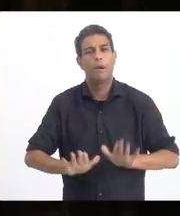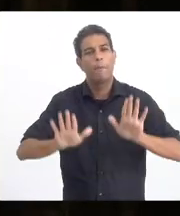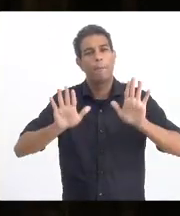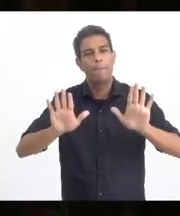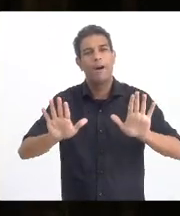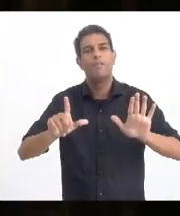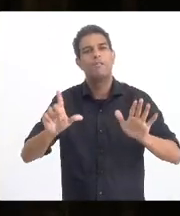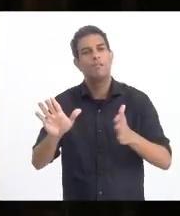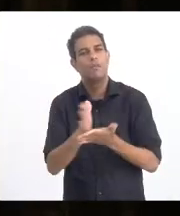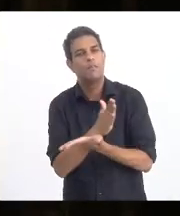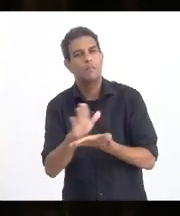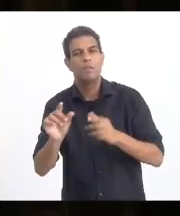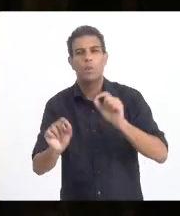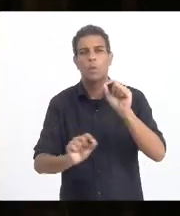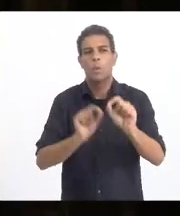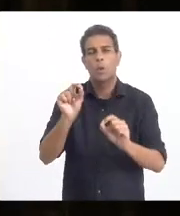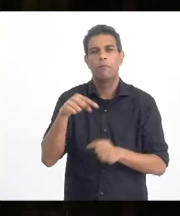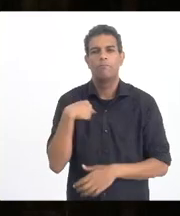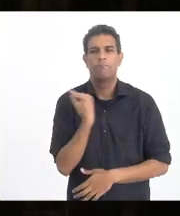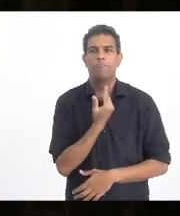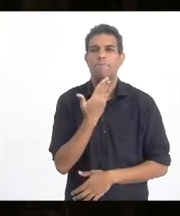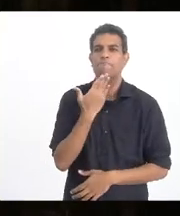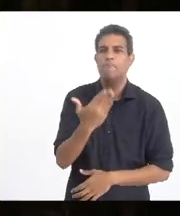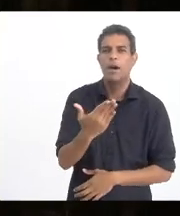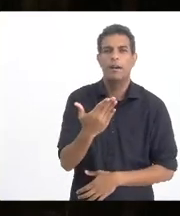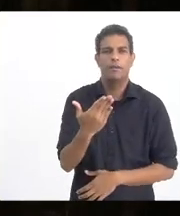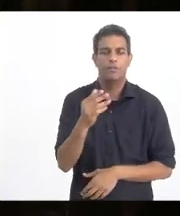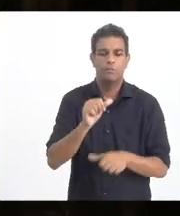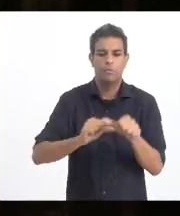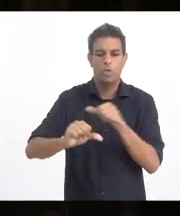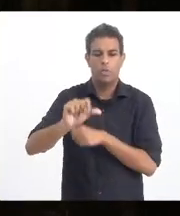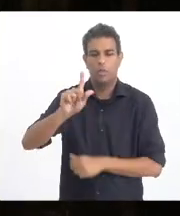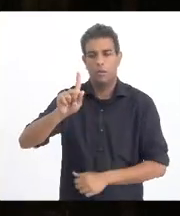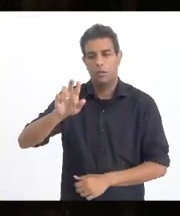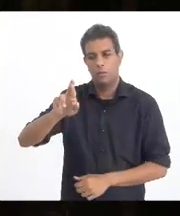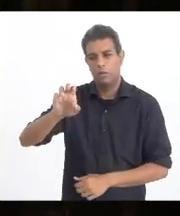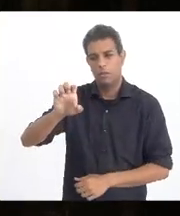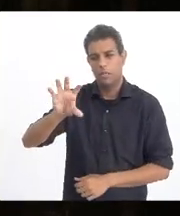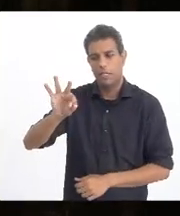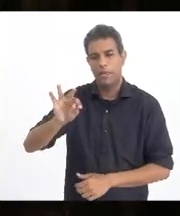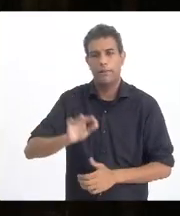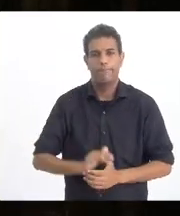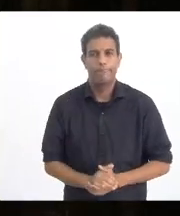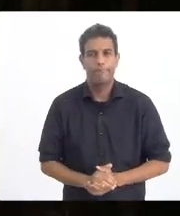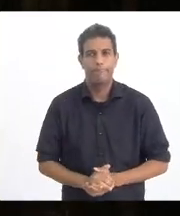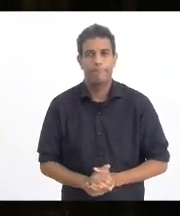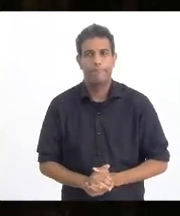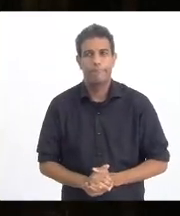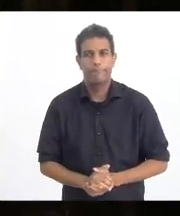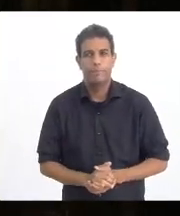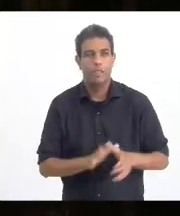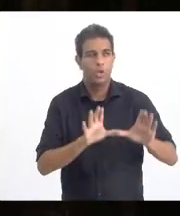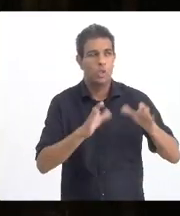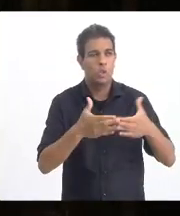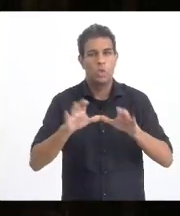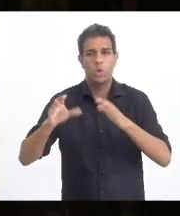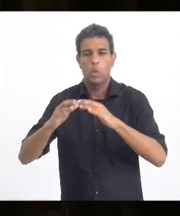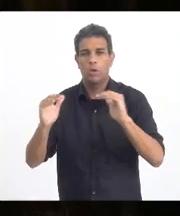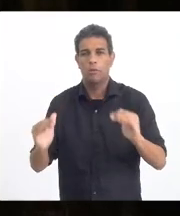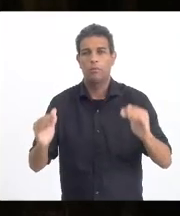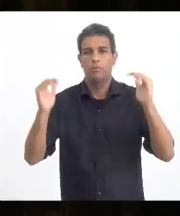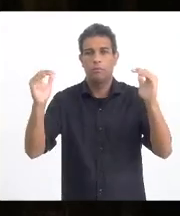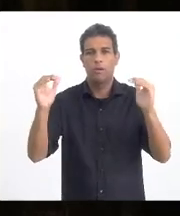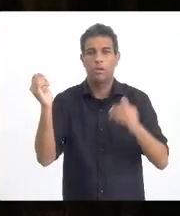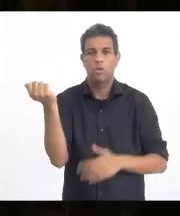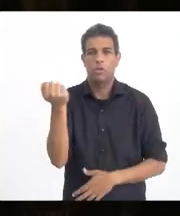Entretanto, há de se ter cuidado também quando se pede inversão de Gretchen. Ah, porque a Gretchen do praça tem que ser maior do que a do